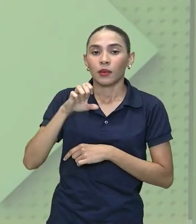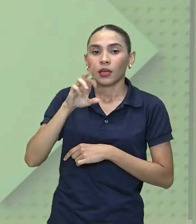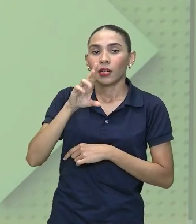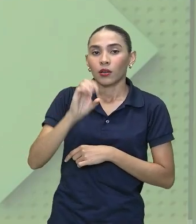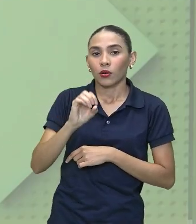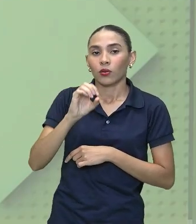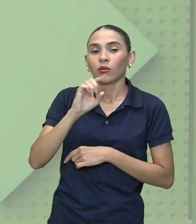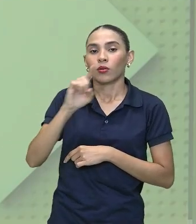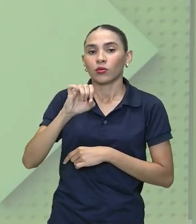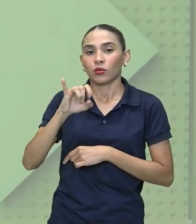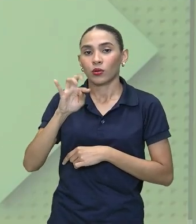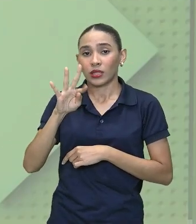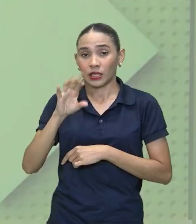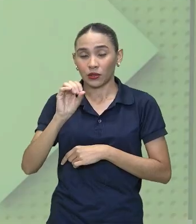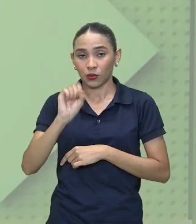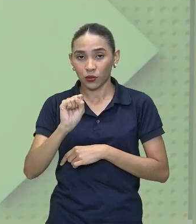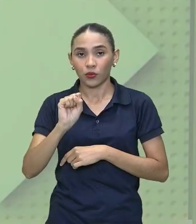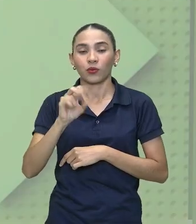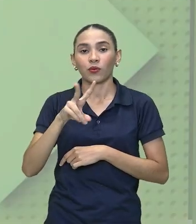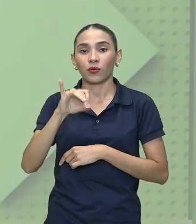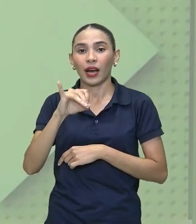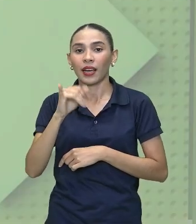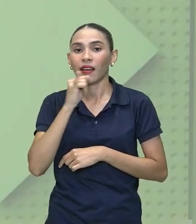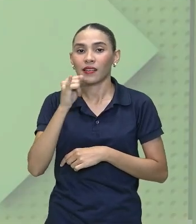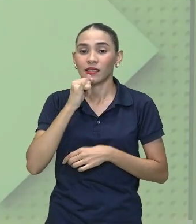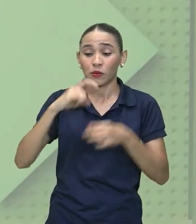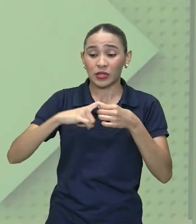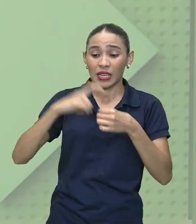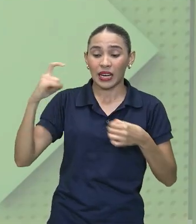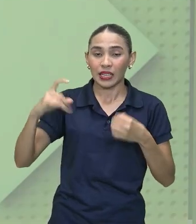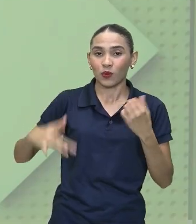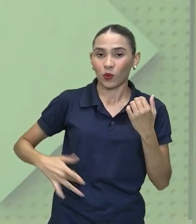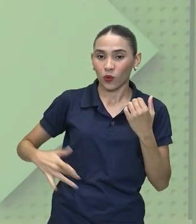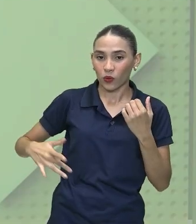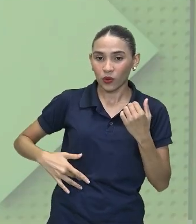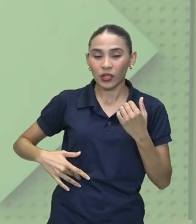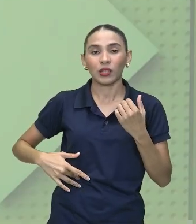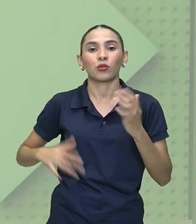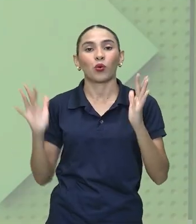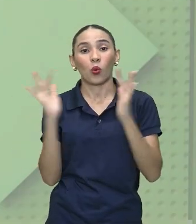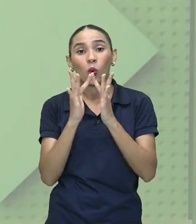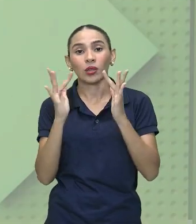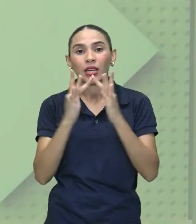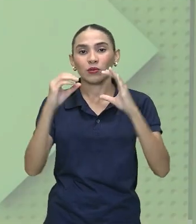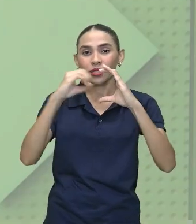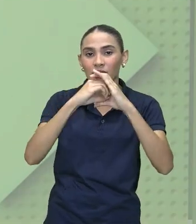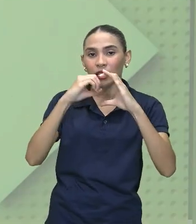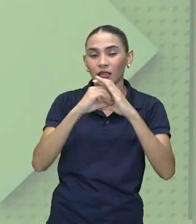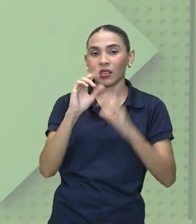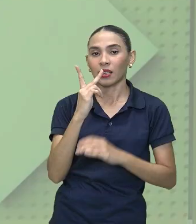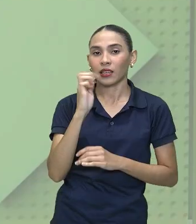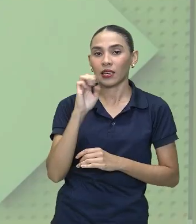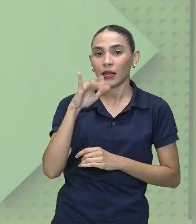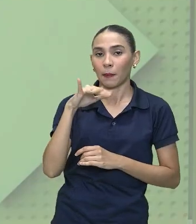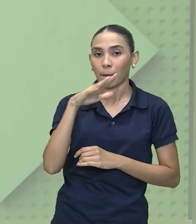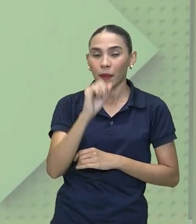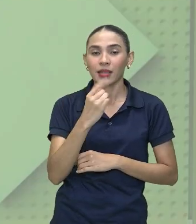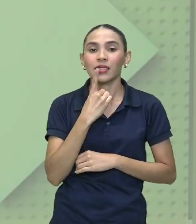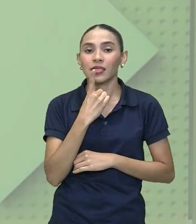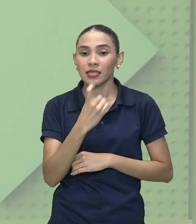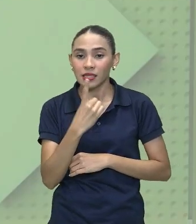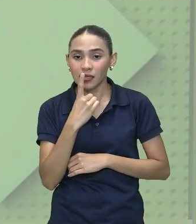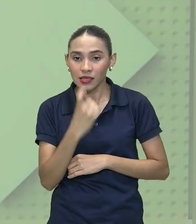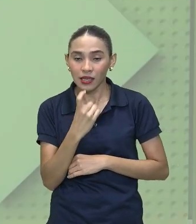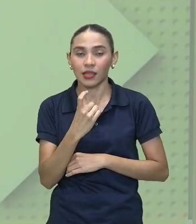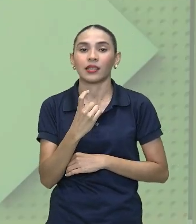Esses merozoítos, eles vão sair do fígado e invadir as hemácias, que são as nossas células do sangue, que